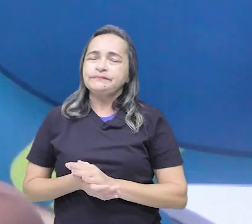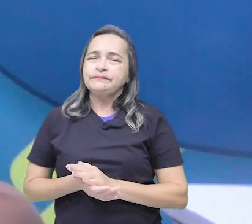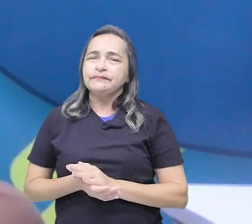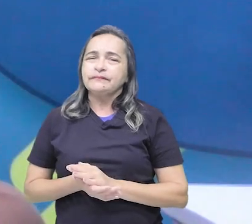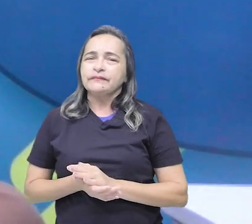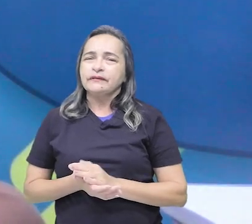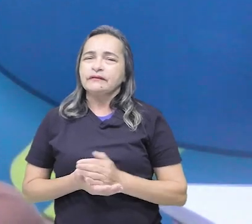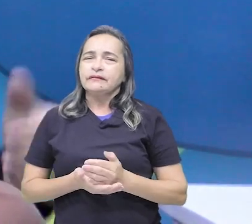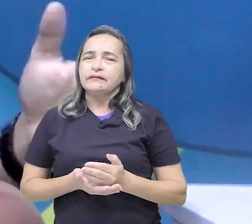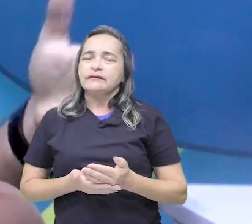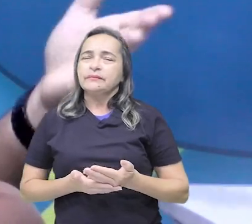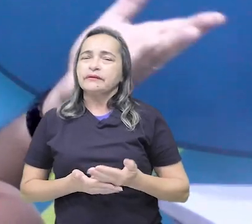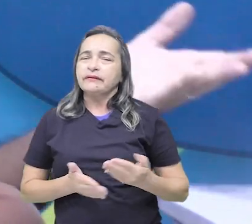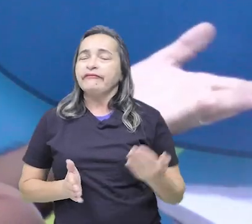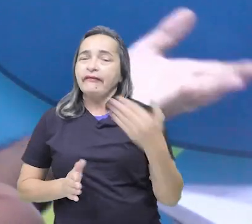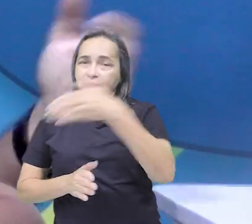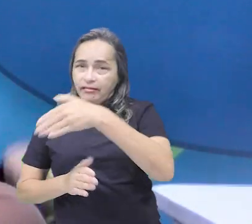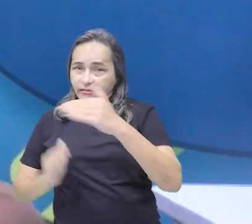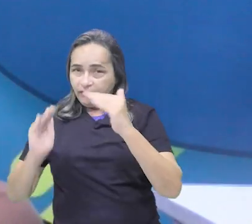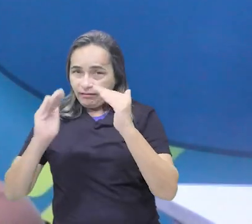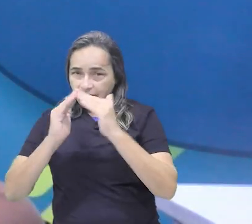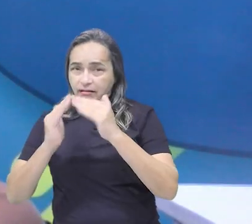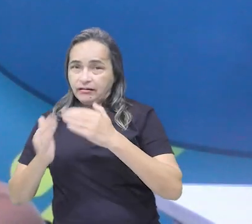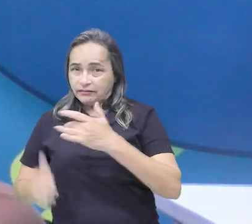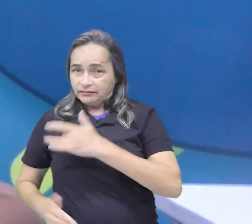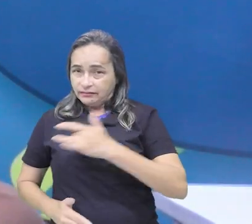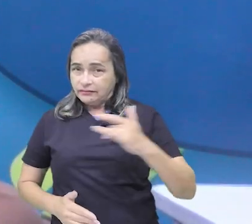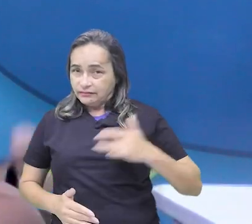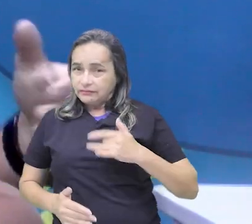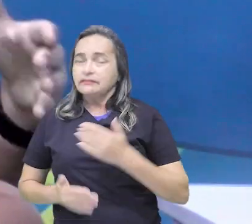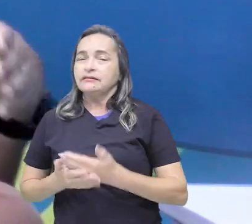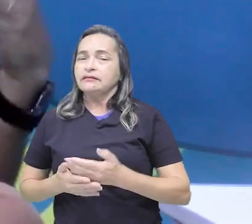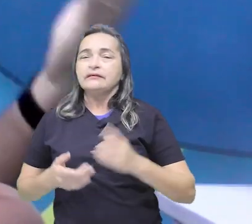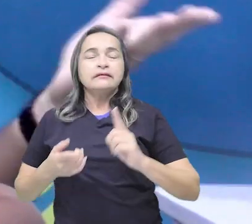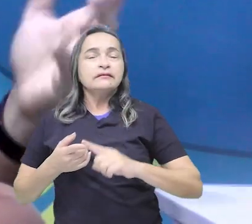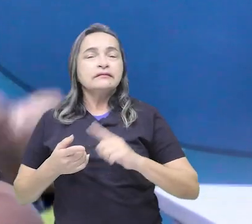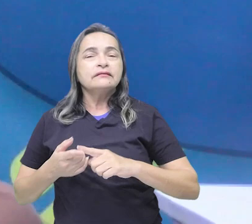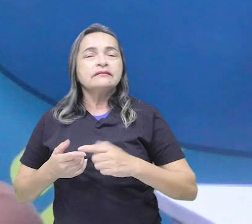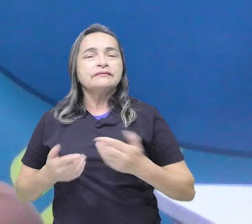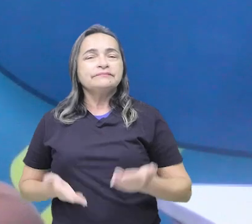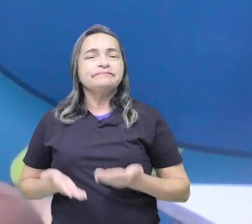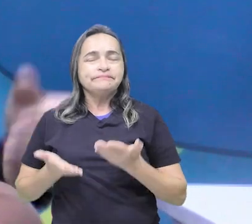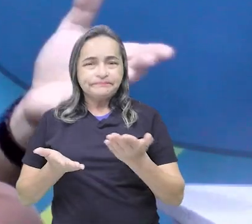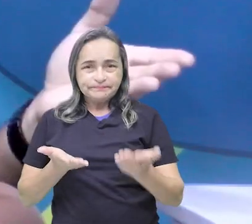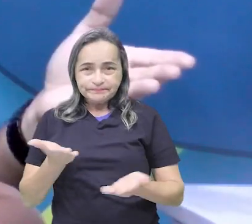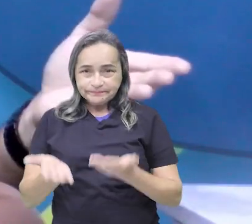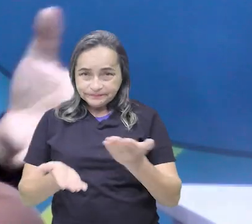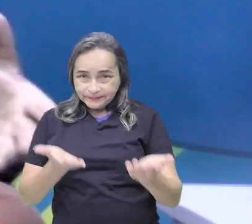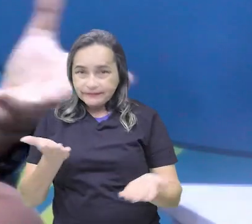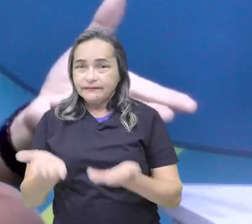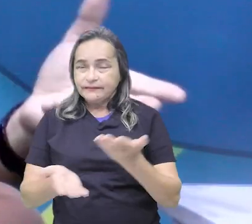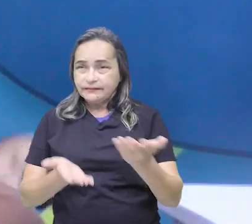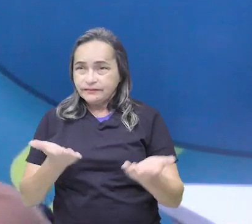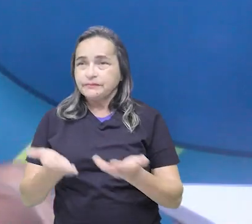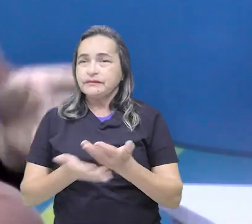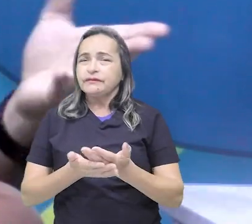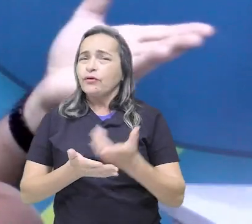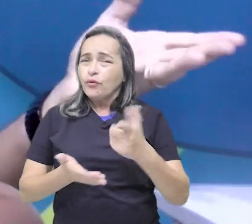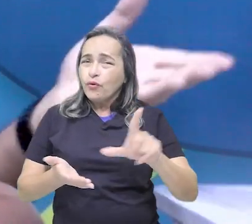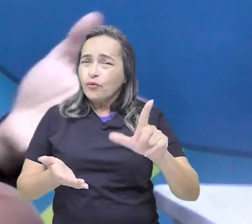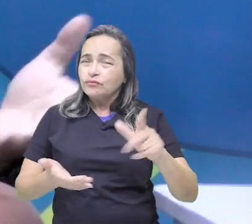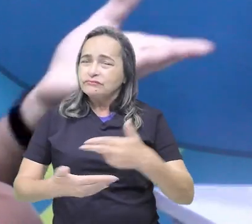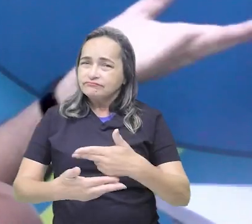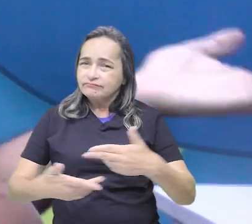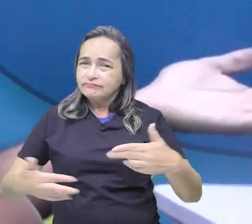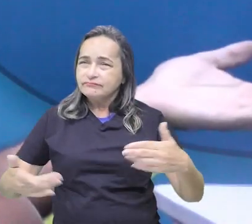saúde do município, nós tentaremos também oferecer as demais ofertas, né? Aquele homem que veio e que